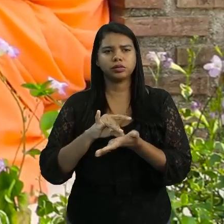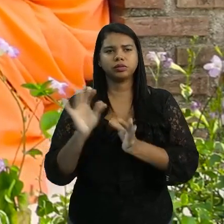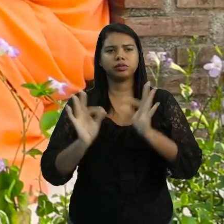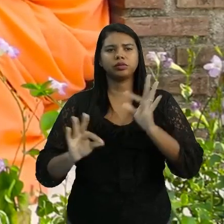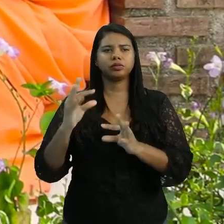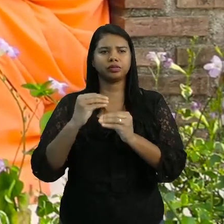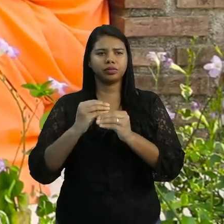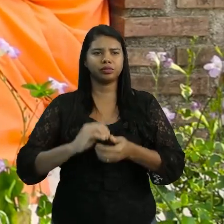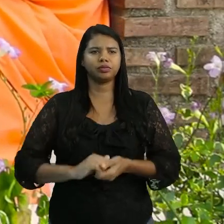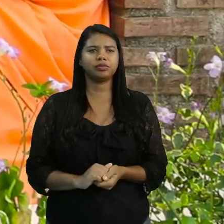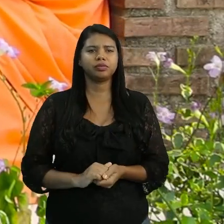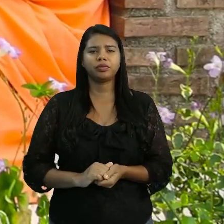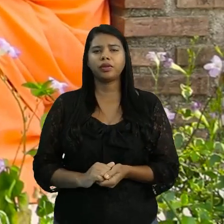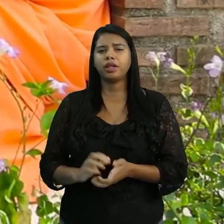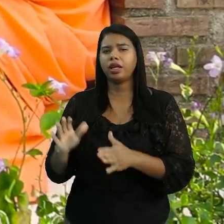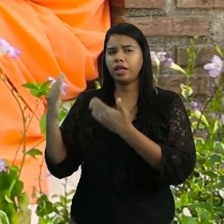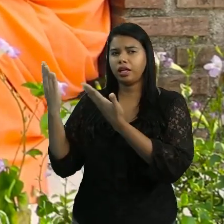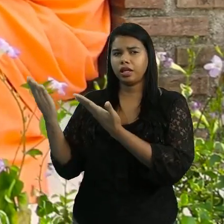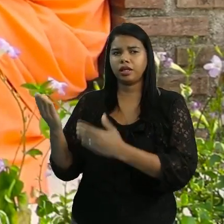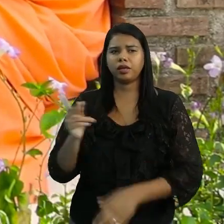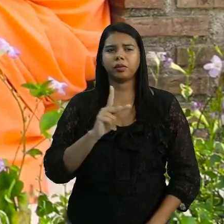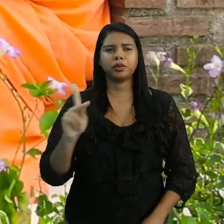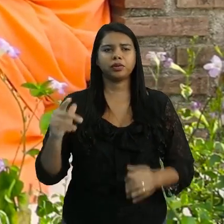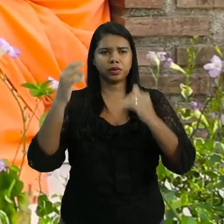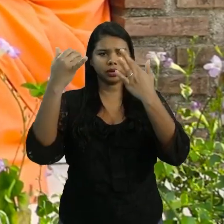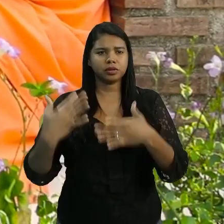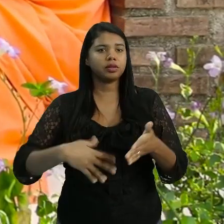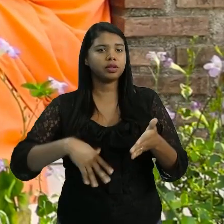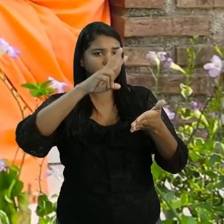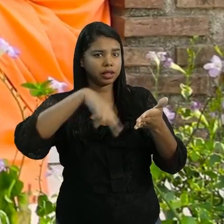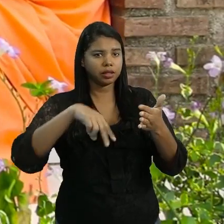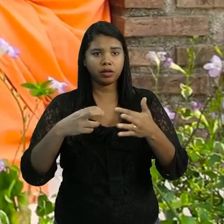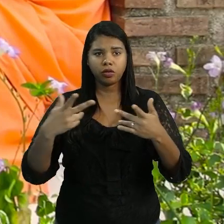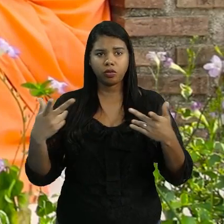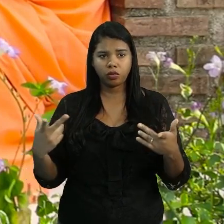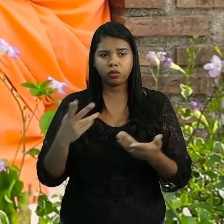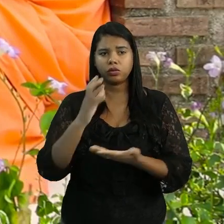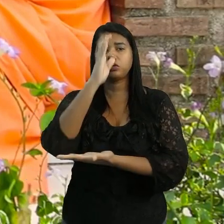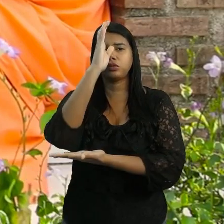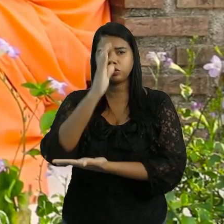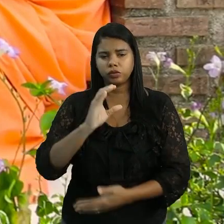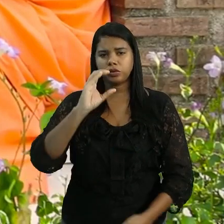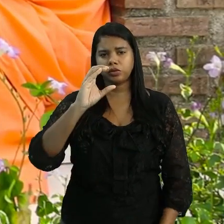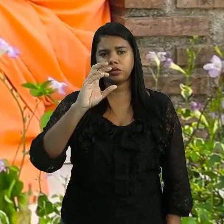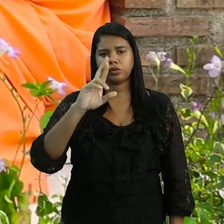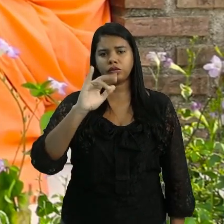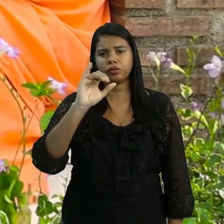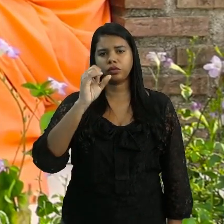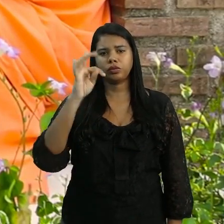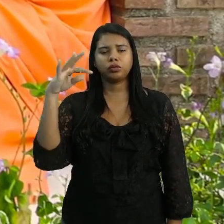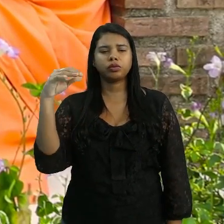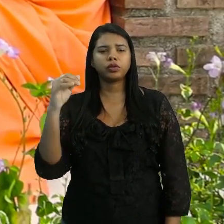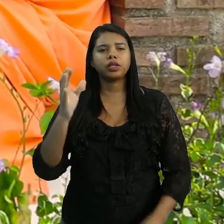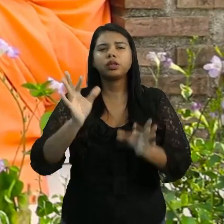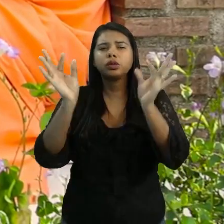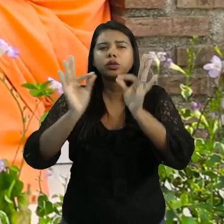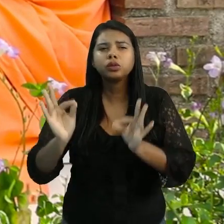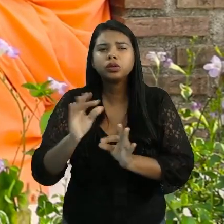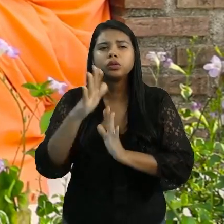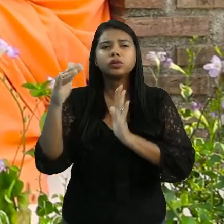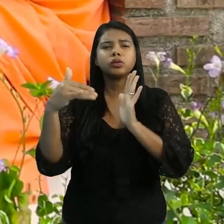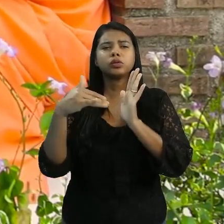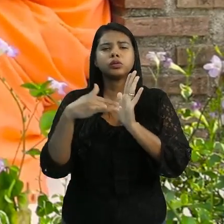utilizada em outras realidades, outras circunstâncias. A gente usa o termo absoluto, ou verdade absoluta, que indica